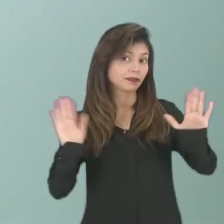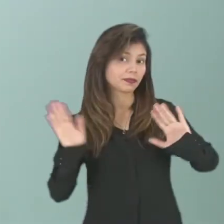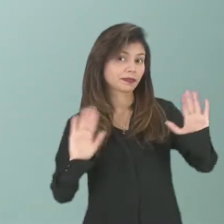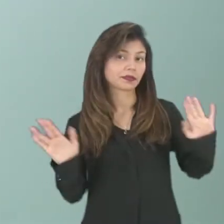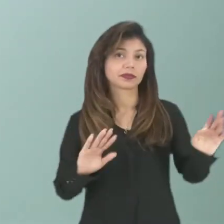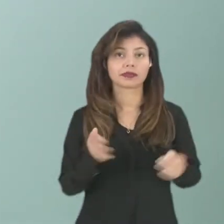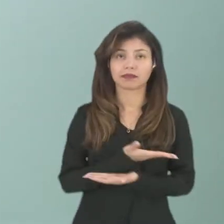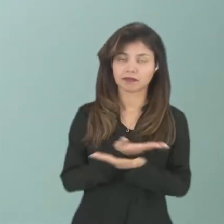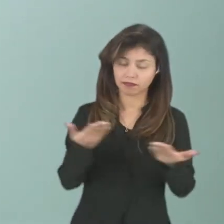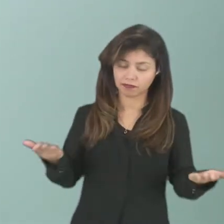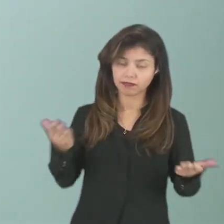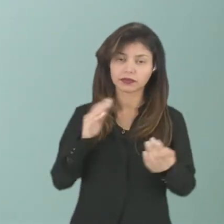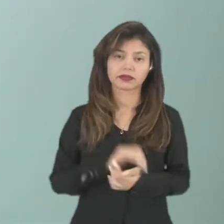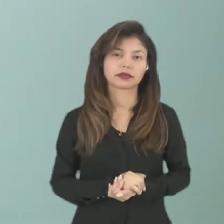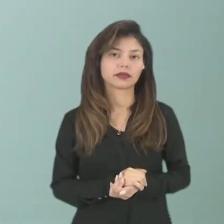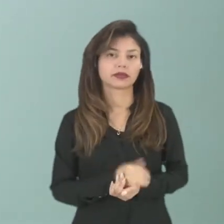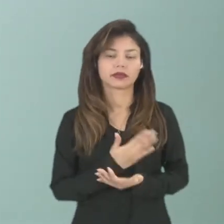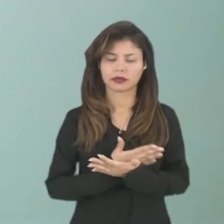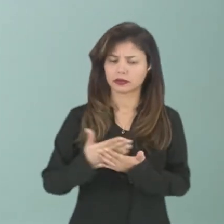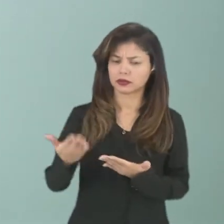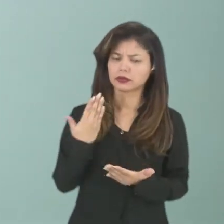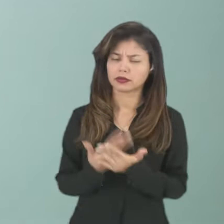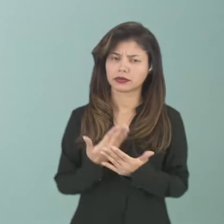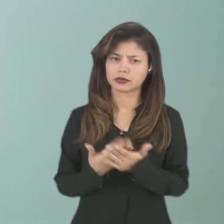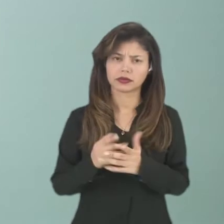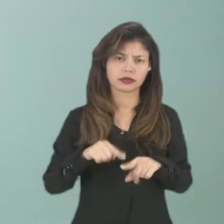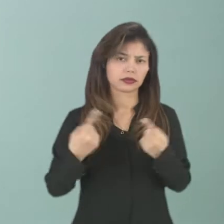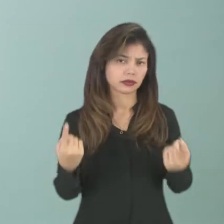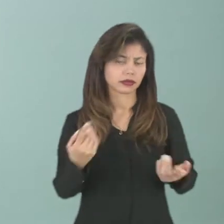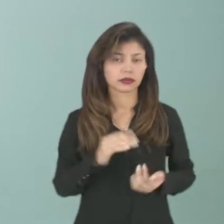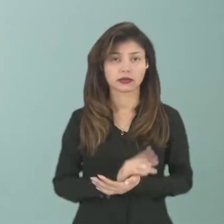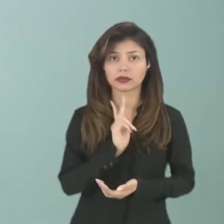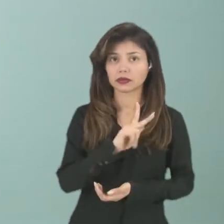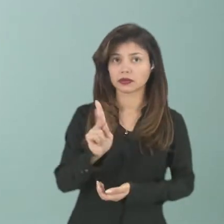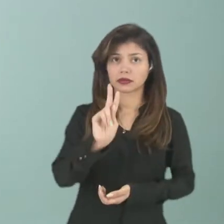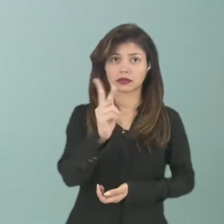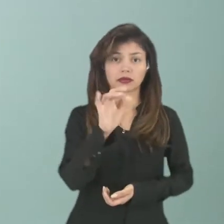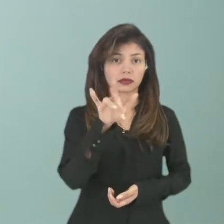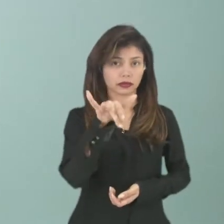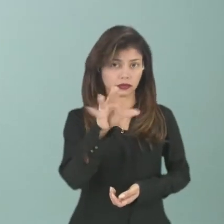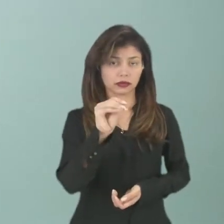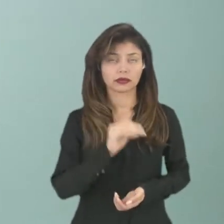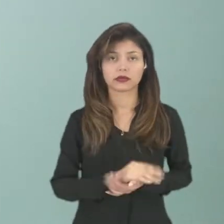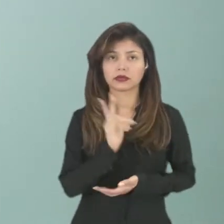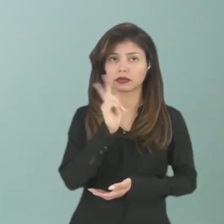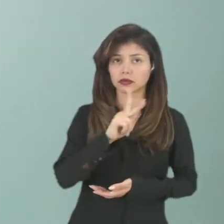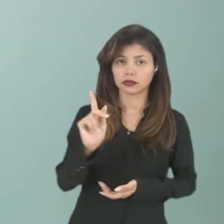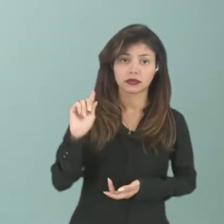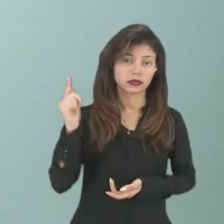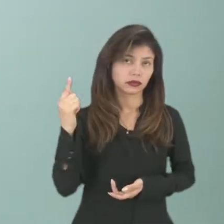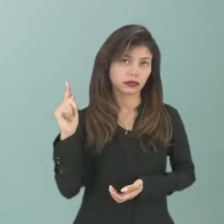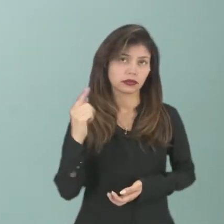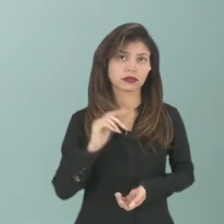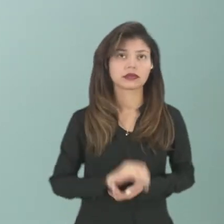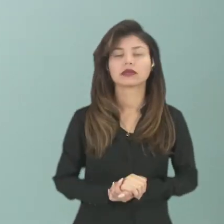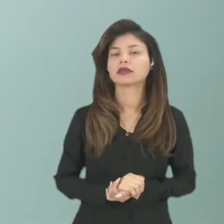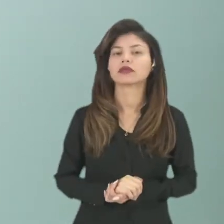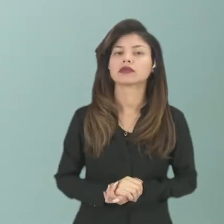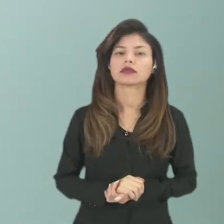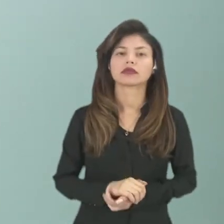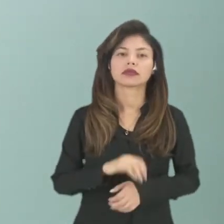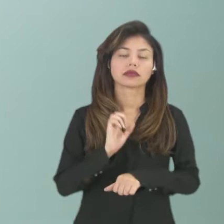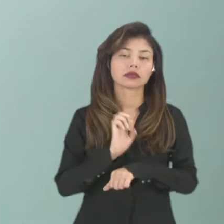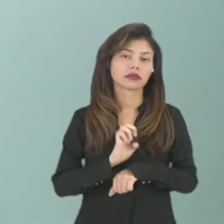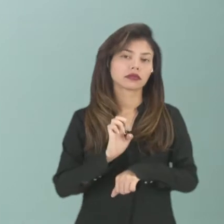Olá, pessoal. Estamos começando mais uma aula. Eu sou o professor Elano, professor de Geografia da Rede Estadual de